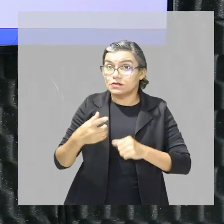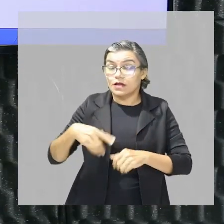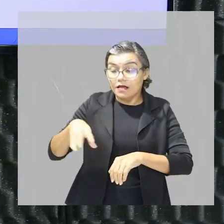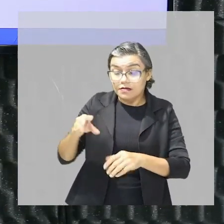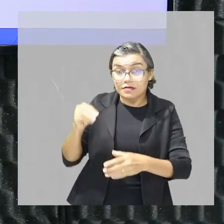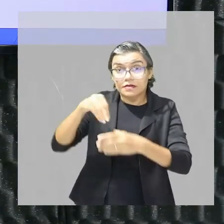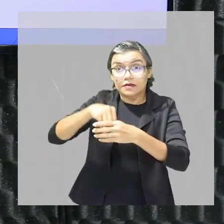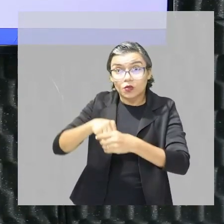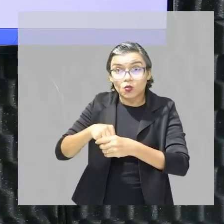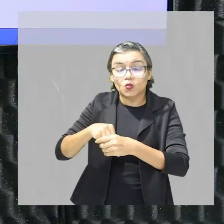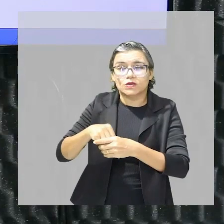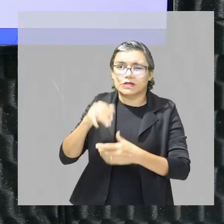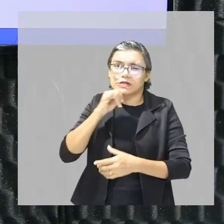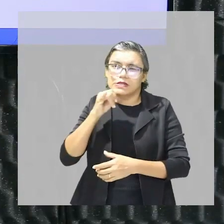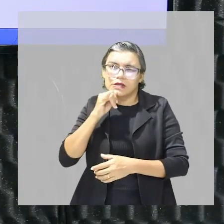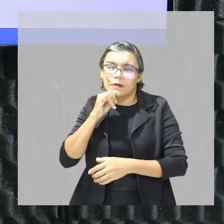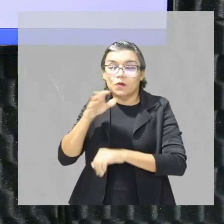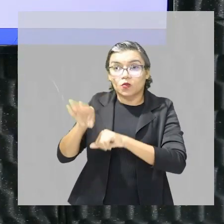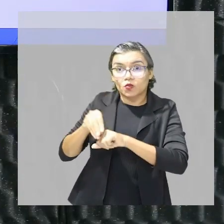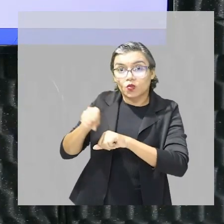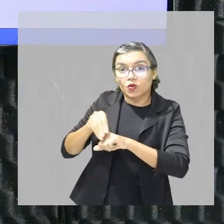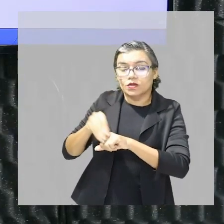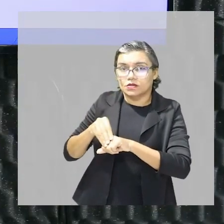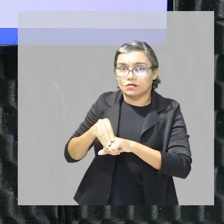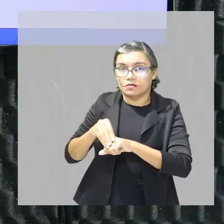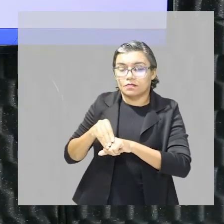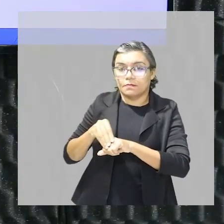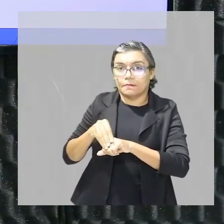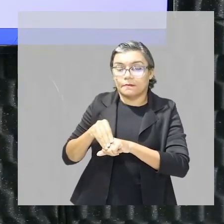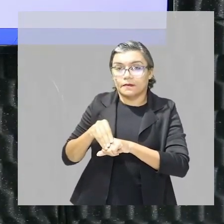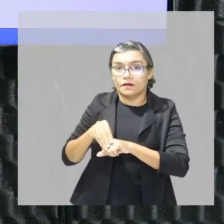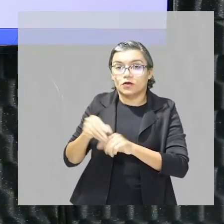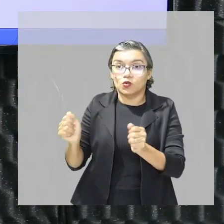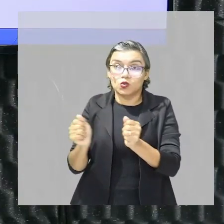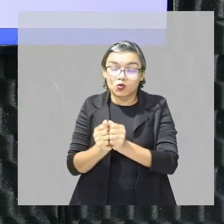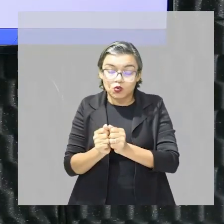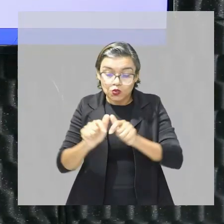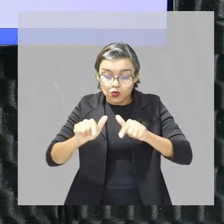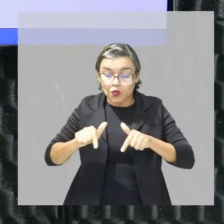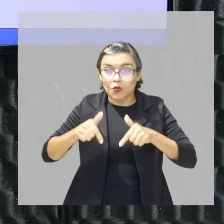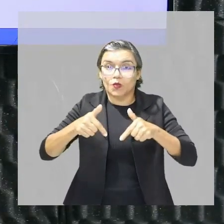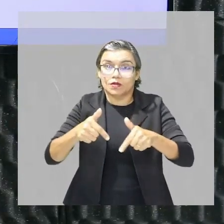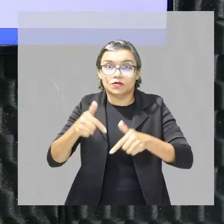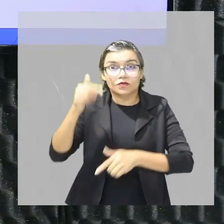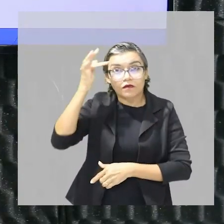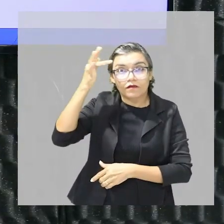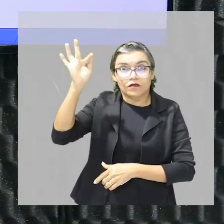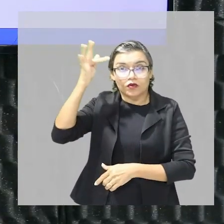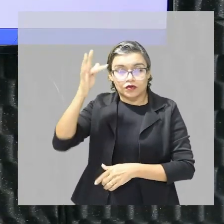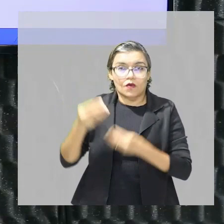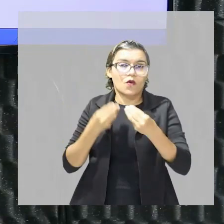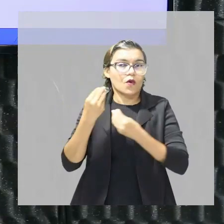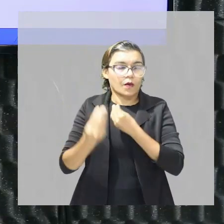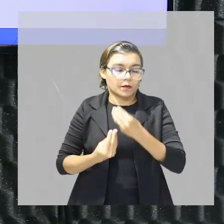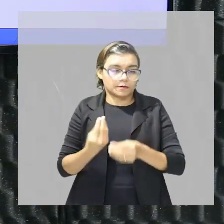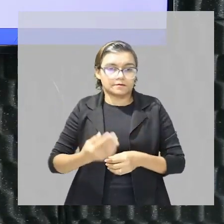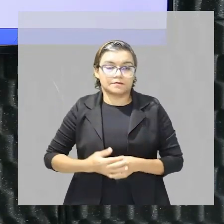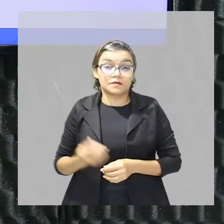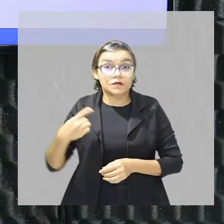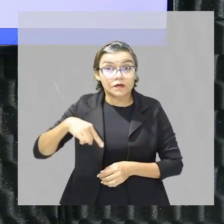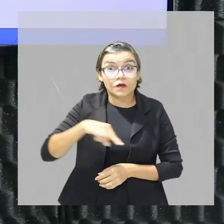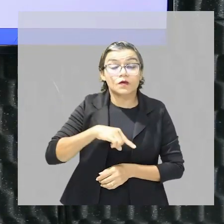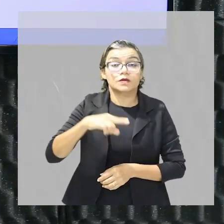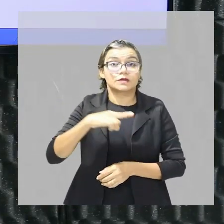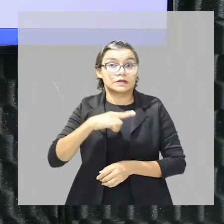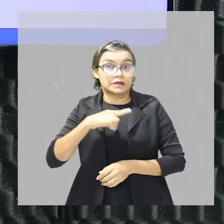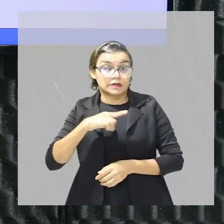do conhecimento despertados pela atitude filosófica que é justamente o buscar este conhecimento Olha só nós temos